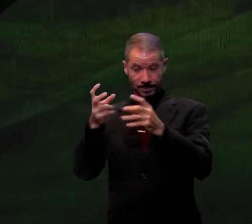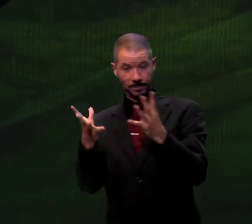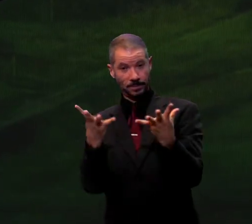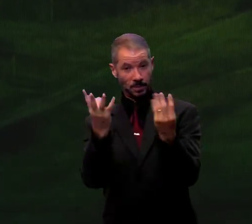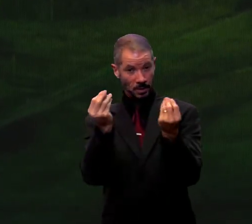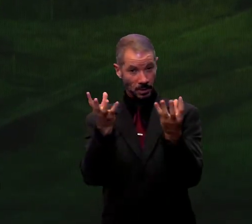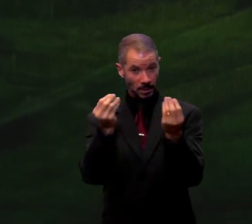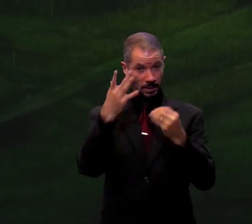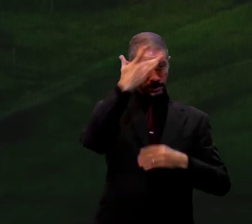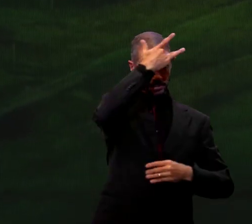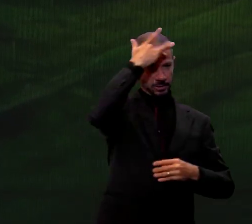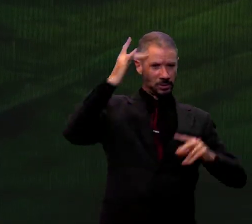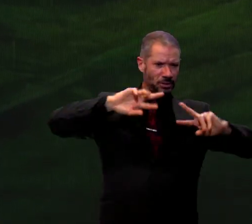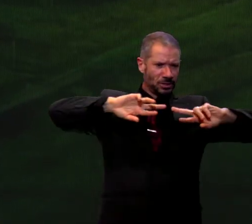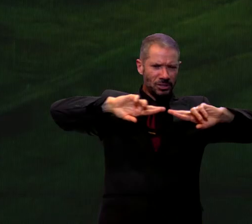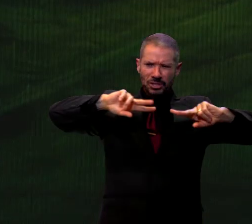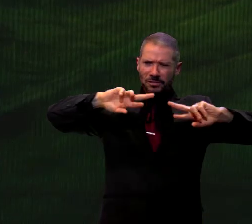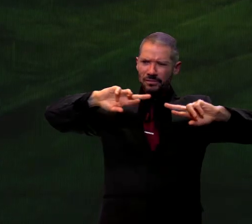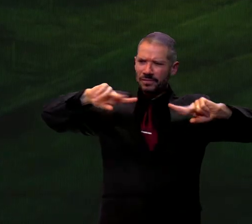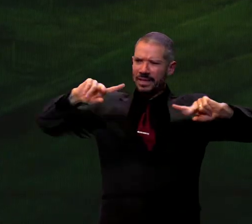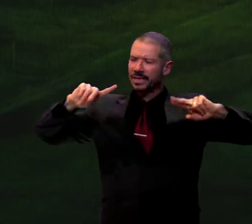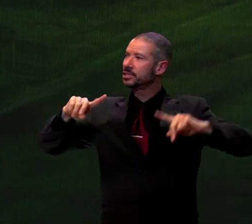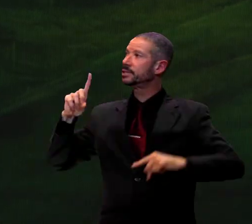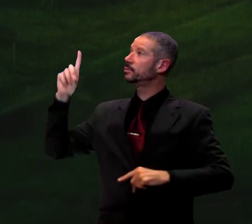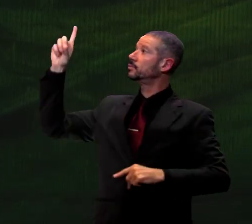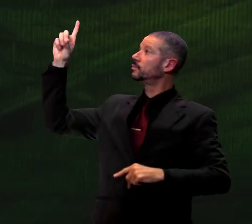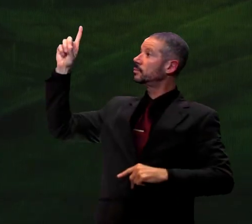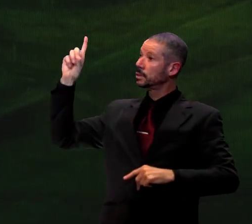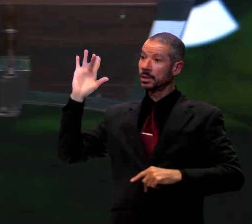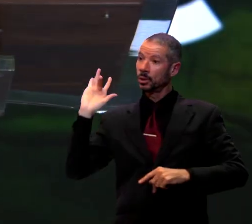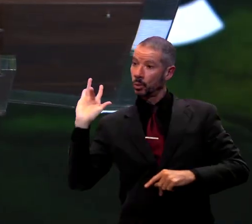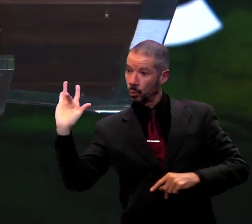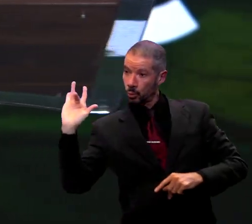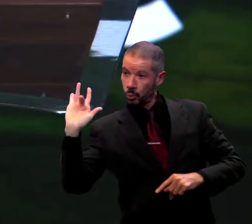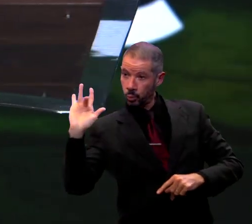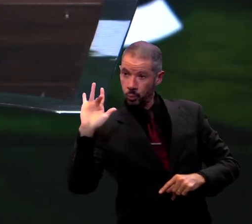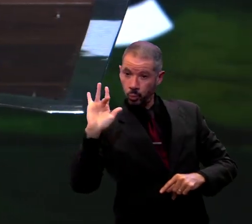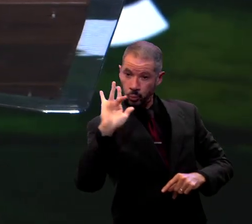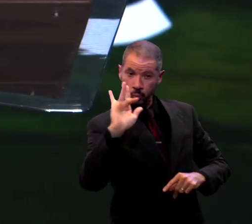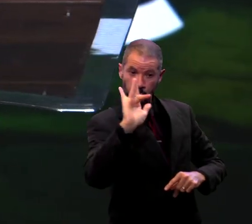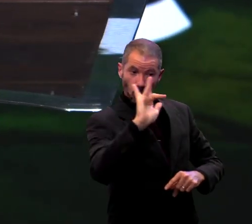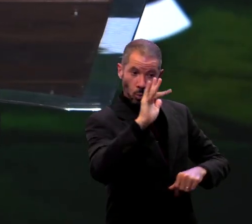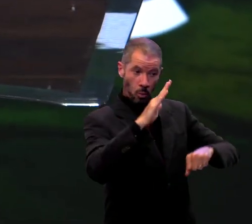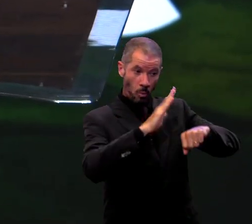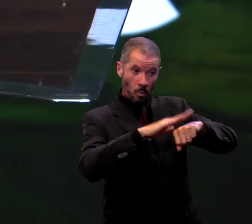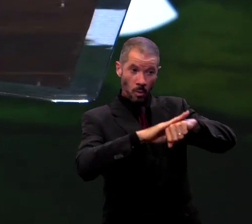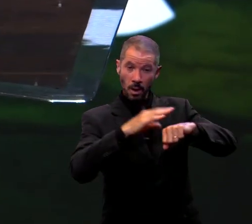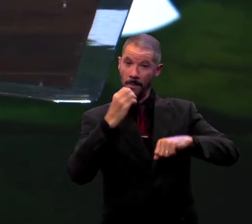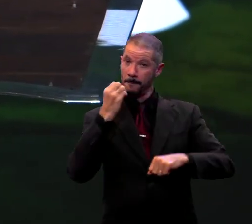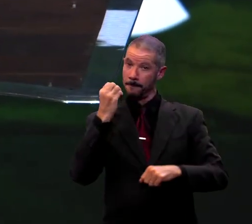tantas pessoas diferentes que Deus levantou para agir para o bem.